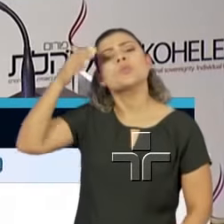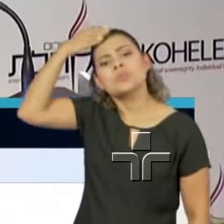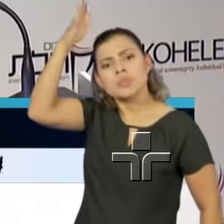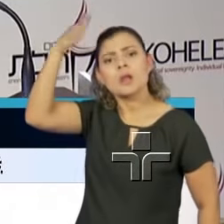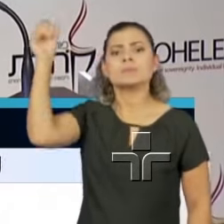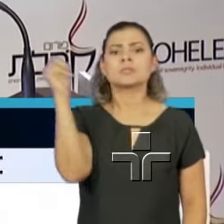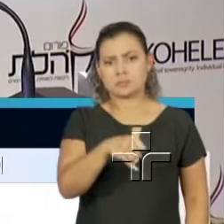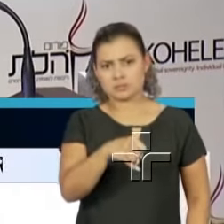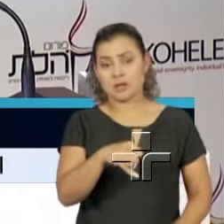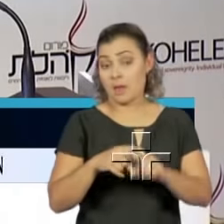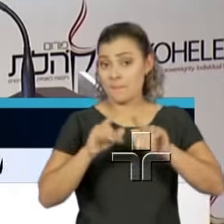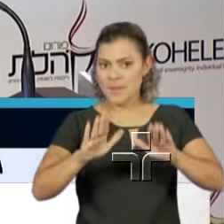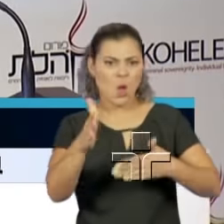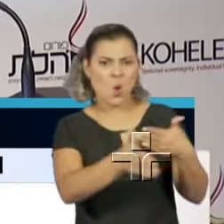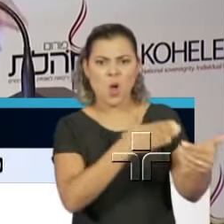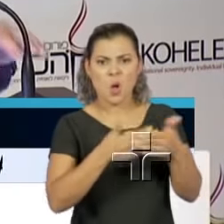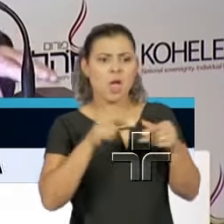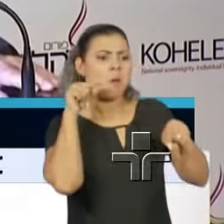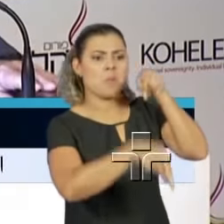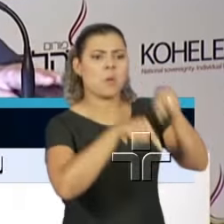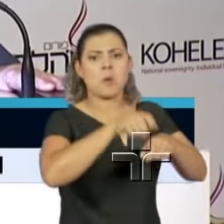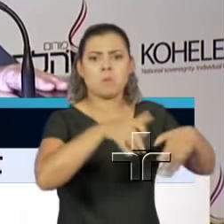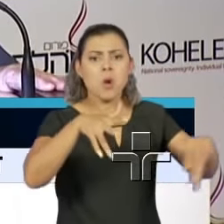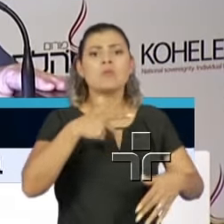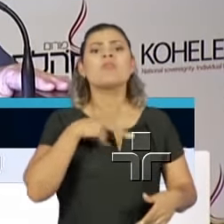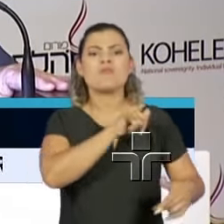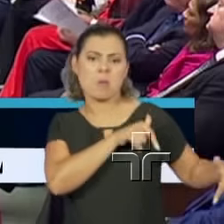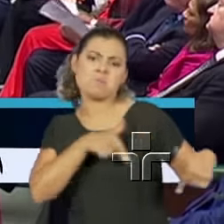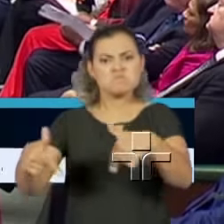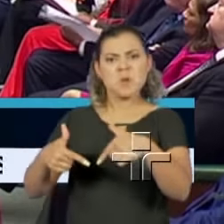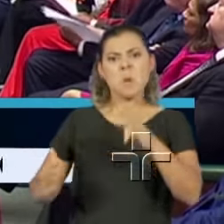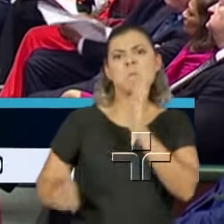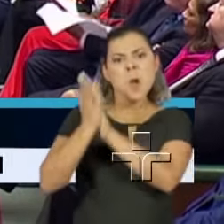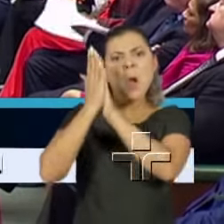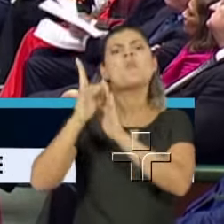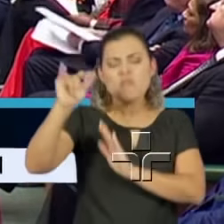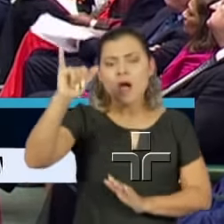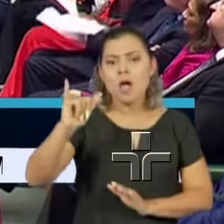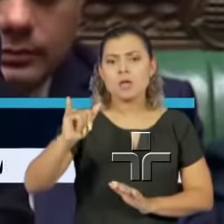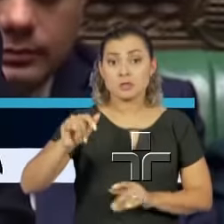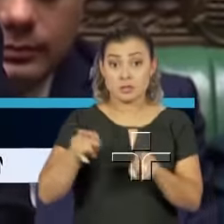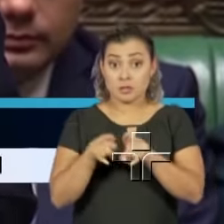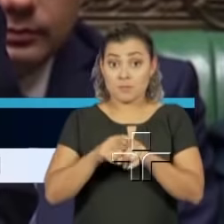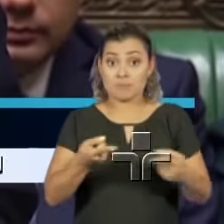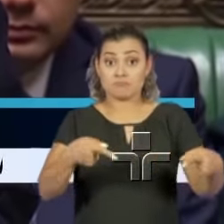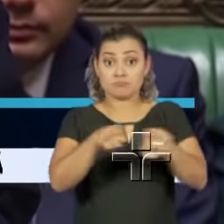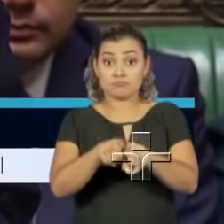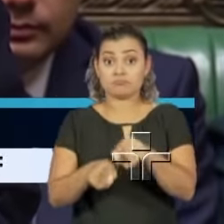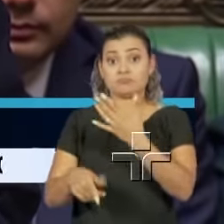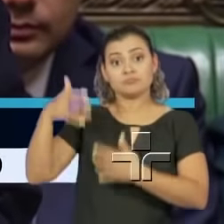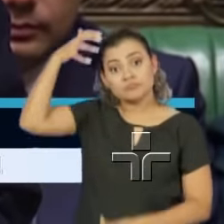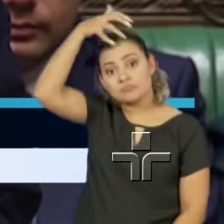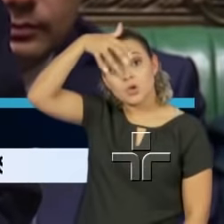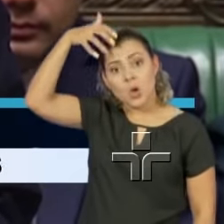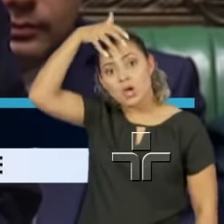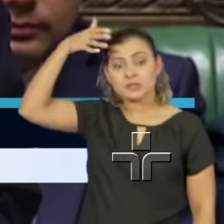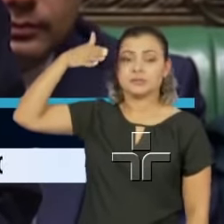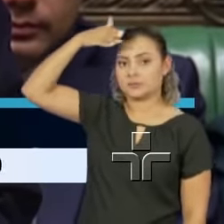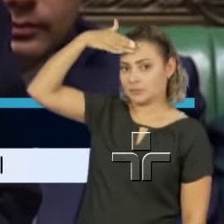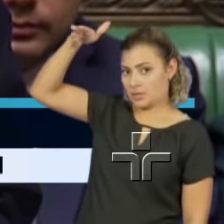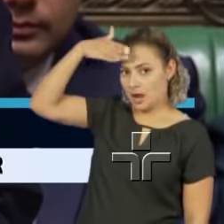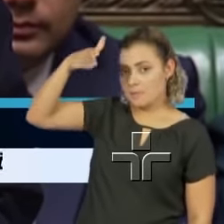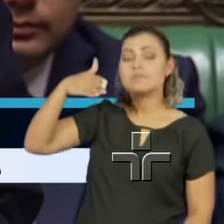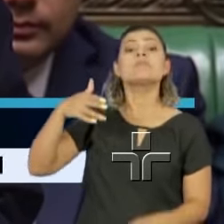Trump e que qualquer ataque terá uma reação ainda mais forte. Outro aliado americano, o premier britânico Boris Johnson,